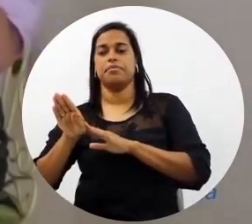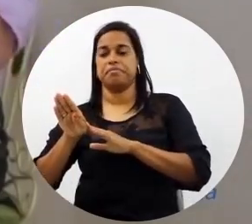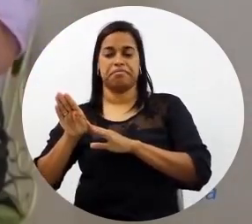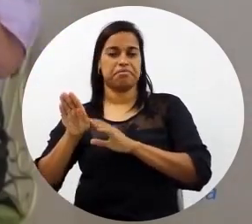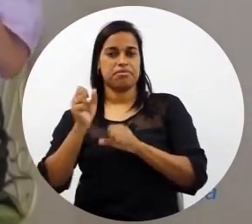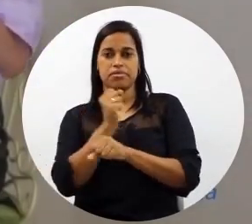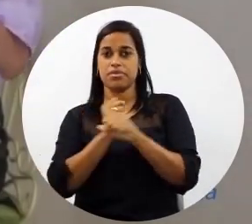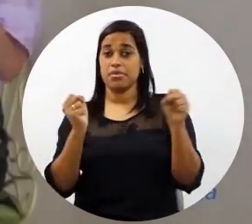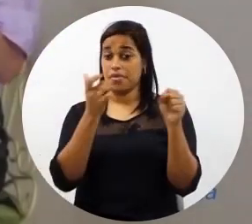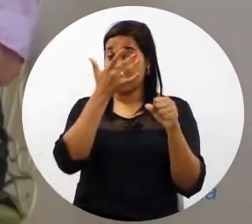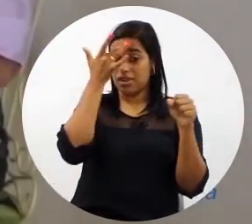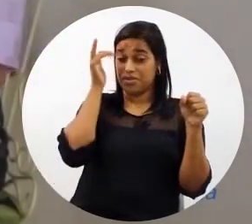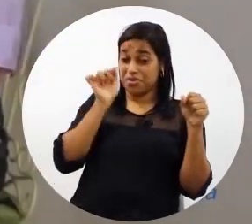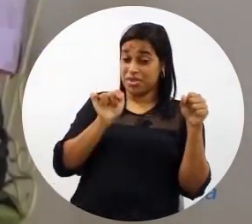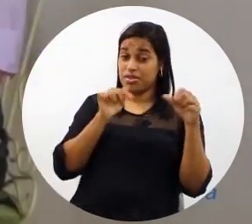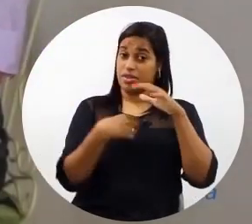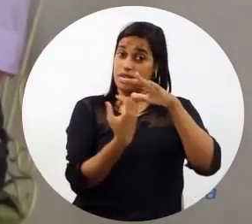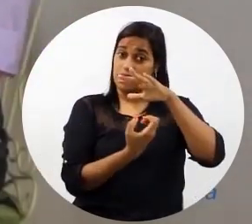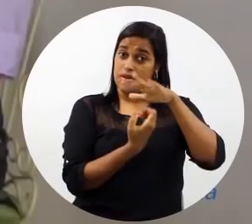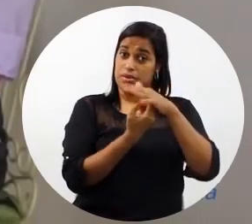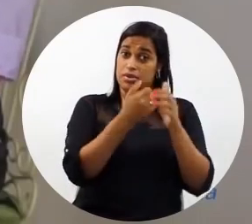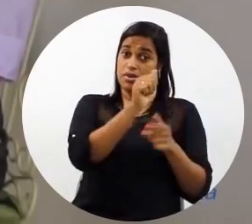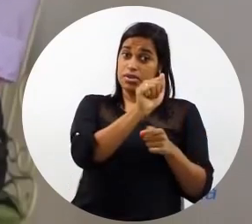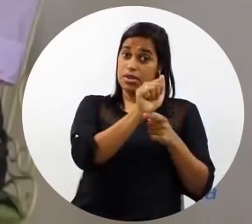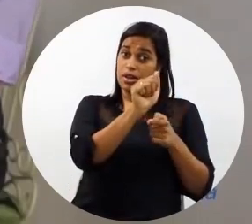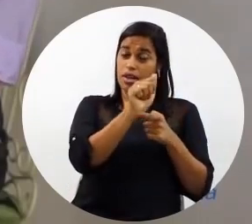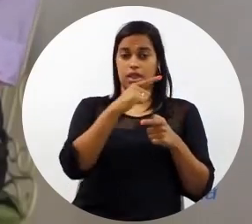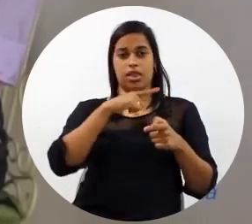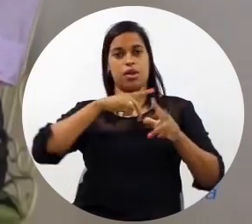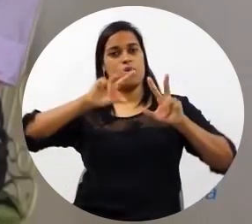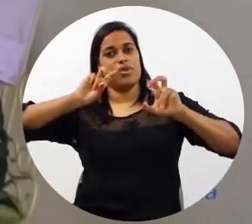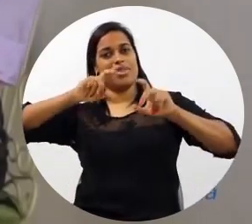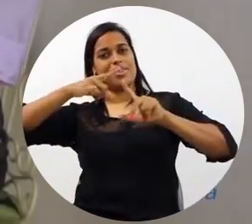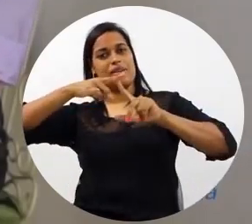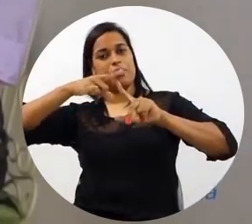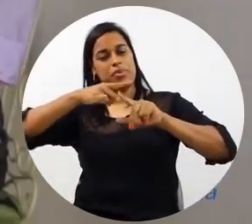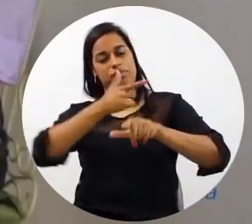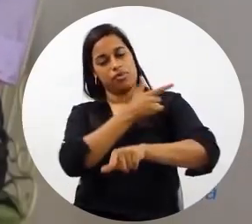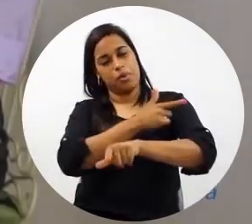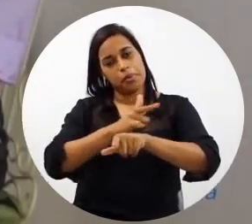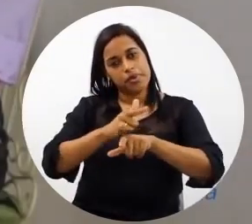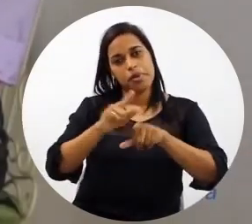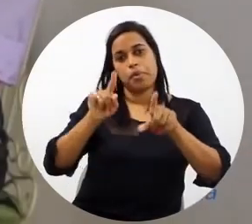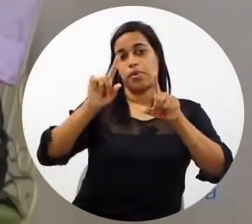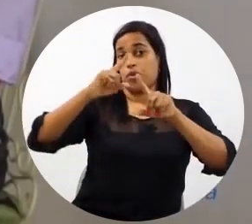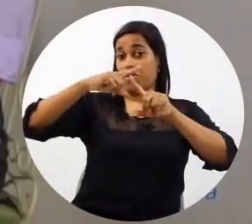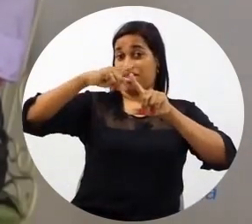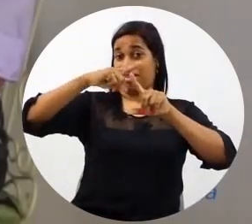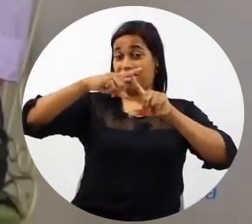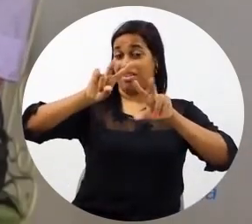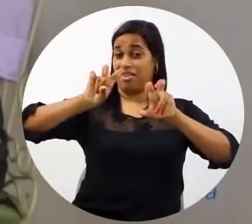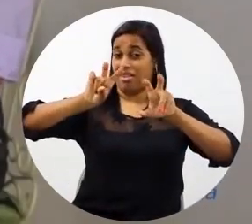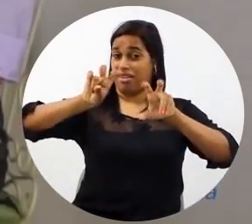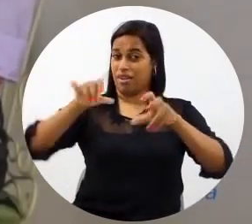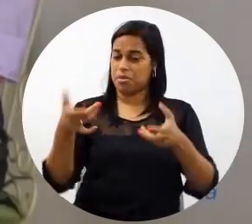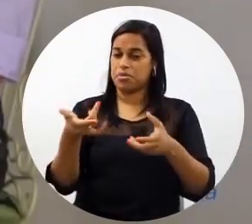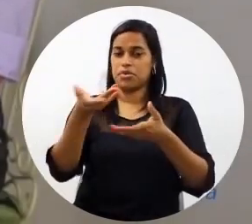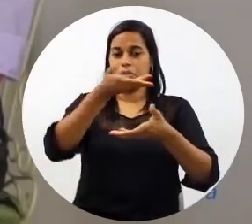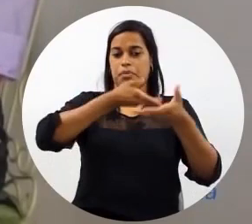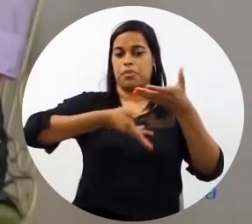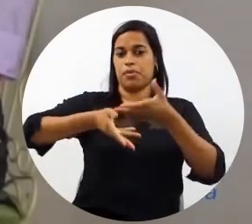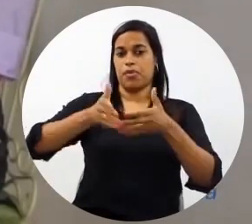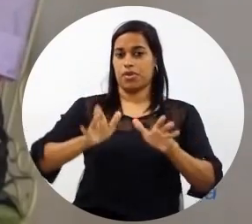as pessoas que estão lá na empresa A têm um tipo de comportamento, um tipo de motivação, um tipo de